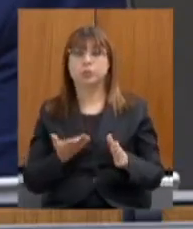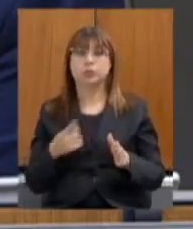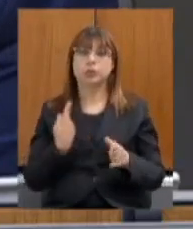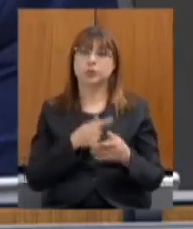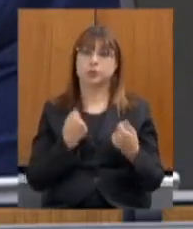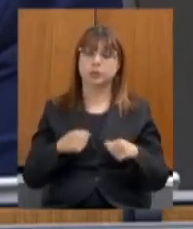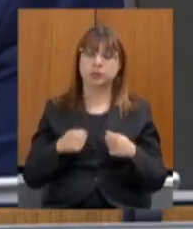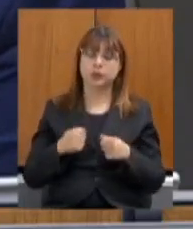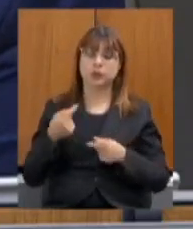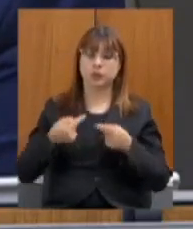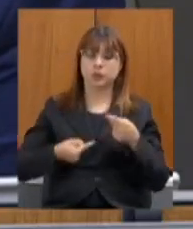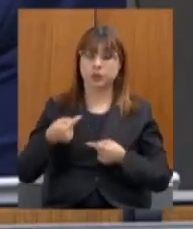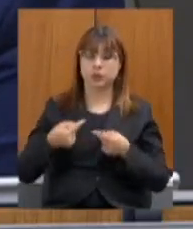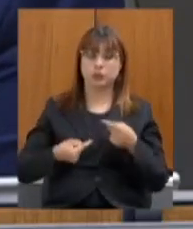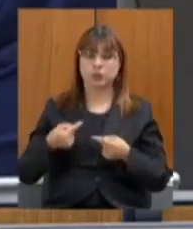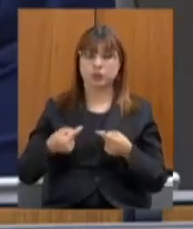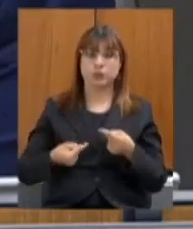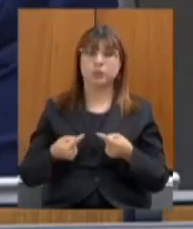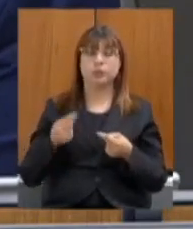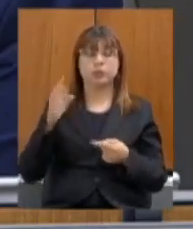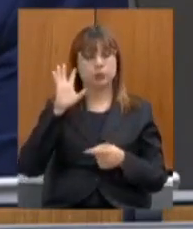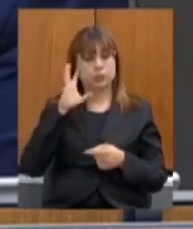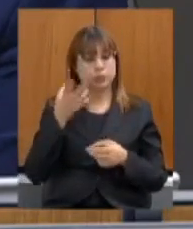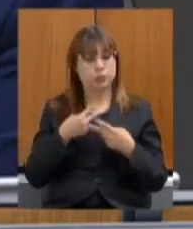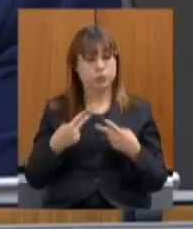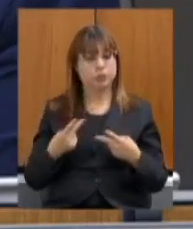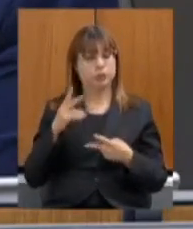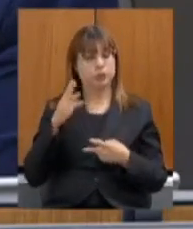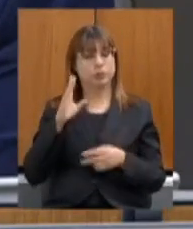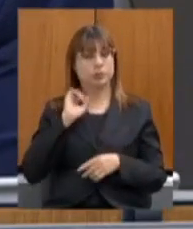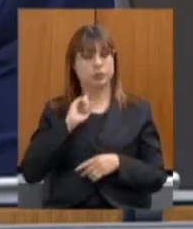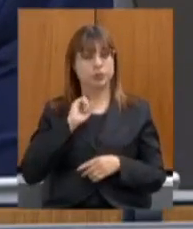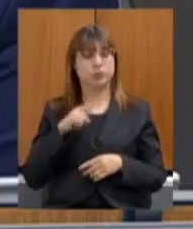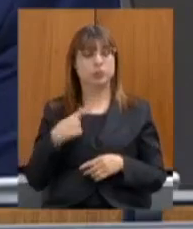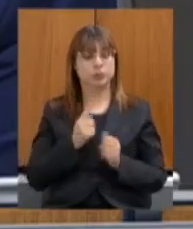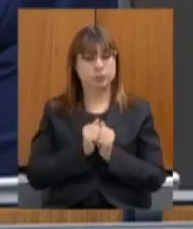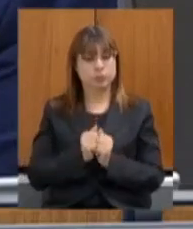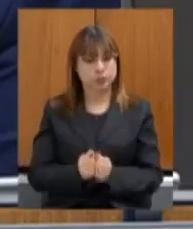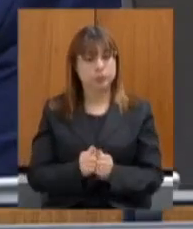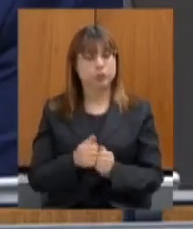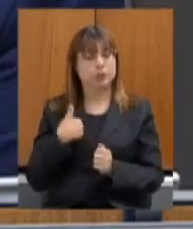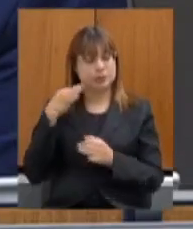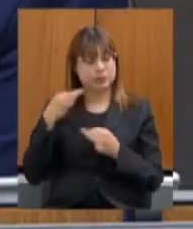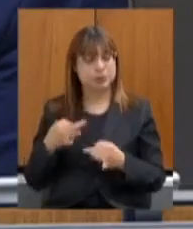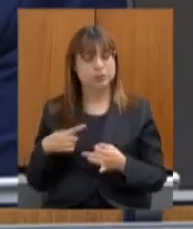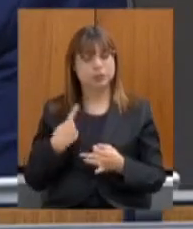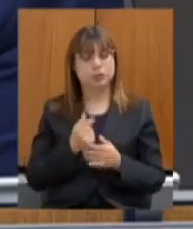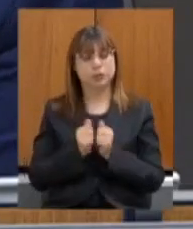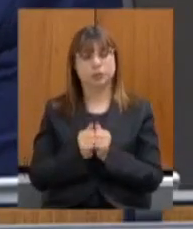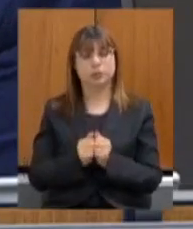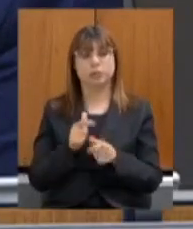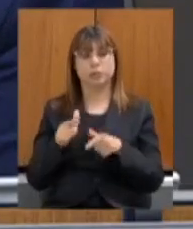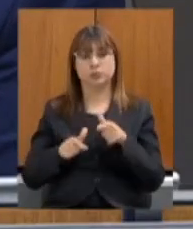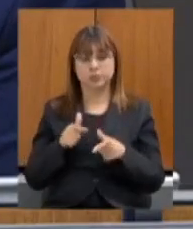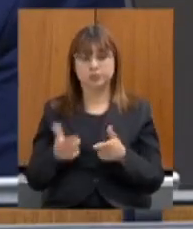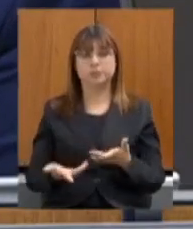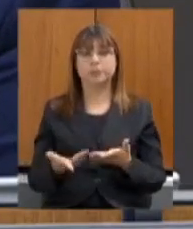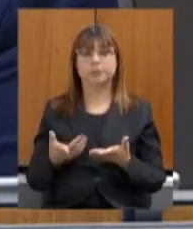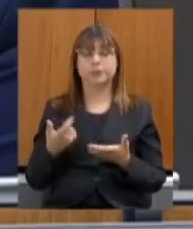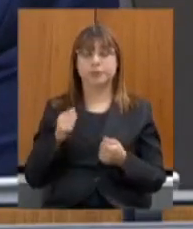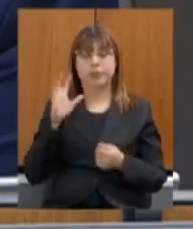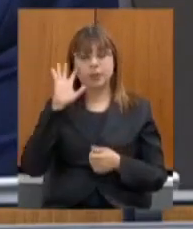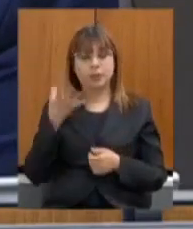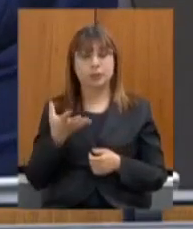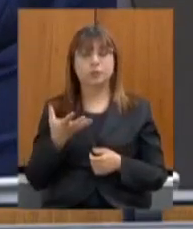discutir soluções para Minas Gerais. Se estamos alinhados nisso, e eu tenho certeza que nós estamos alinhados de que precisamos encontrar soluções para